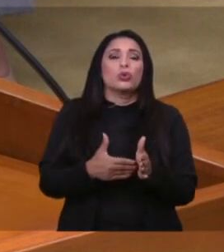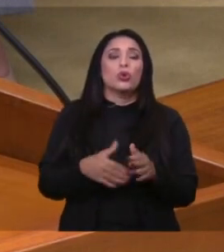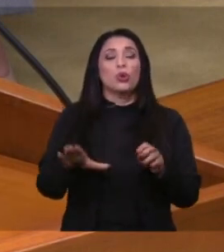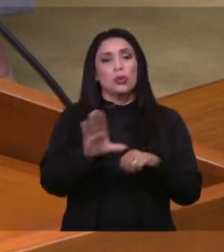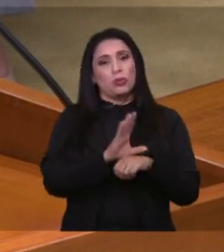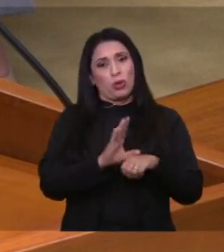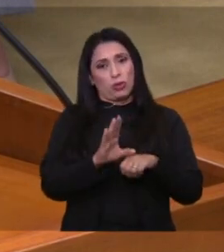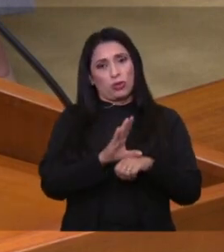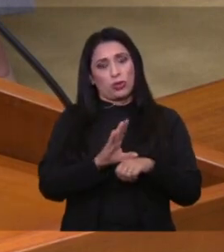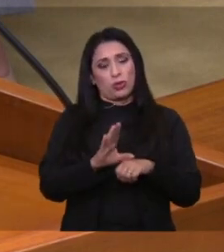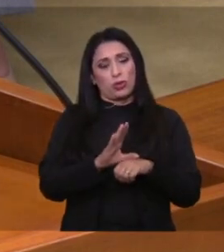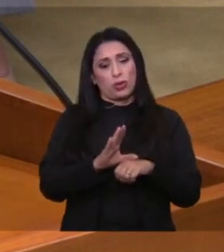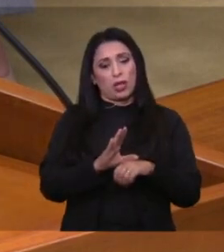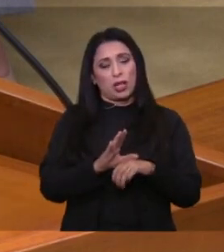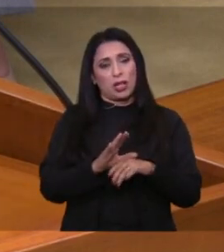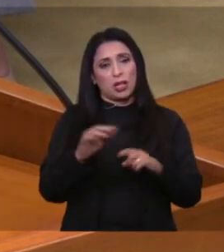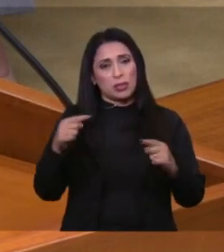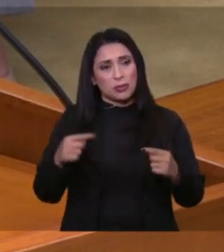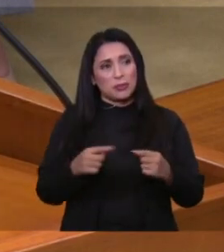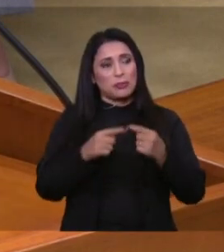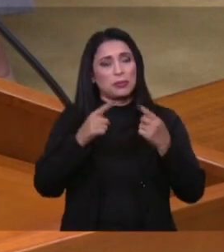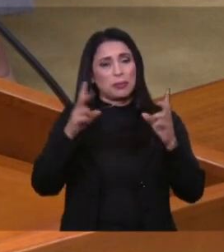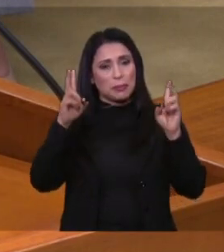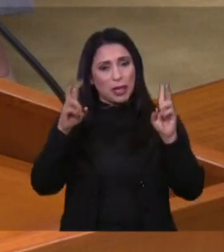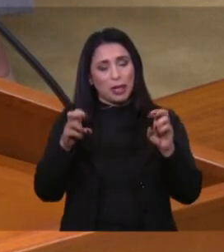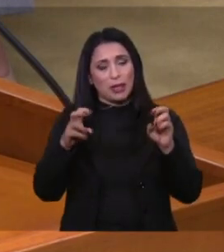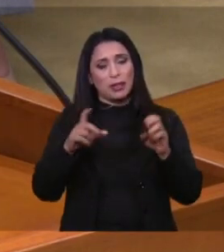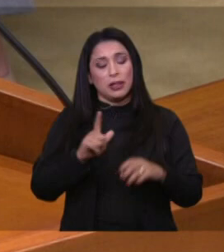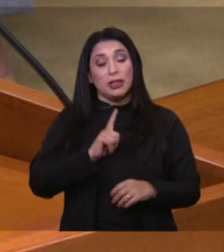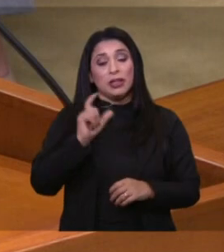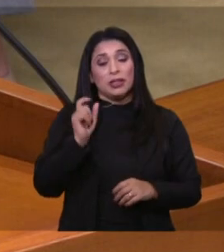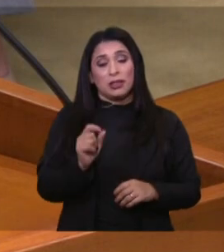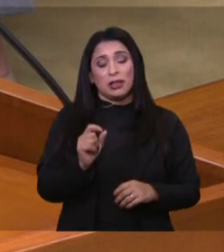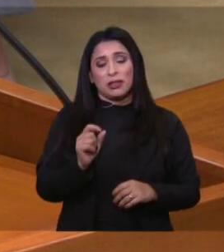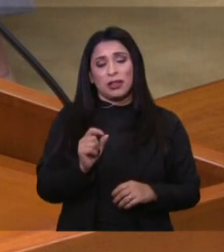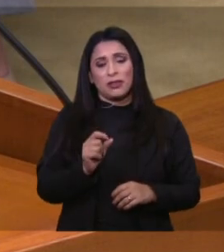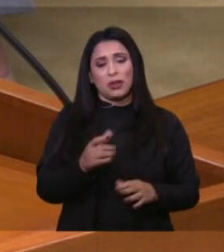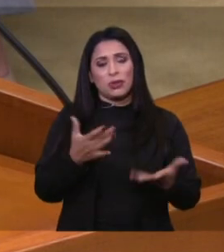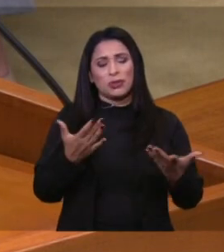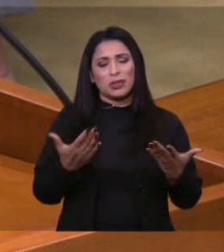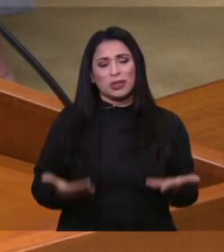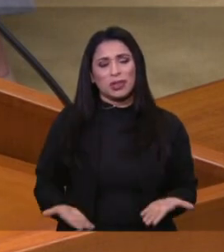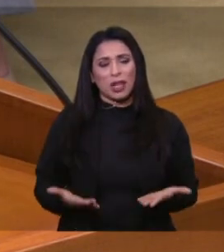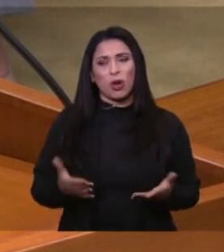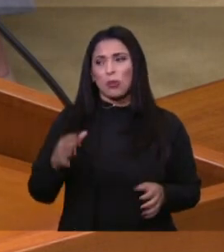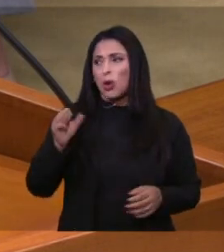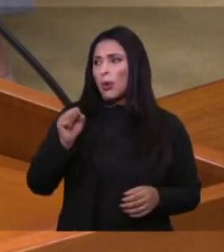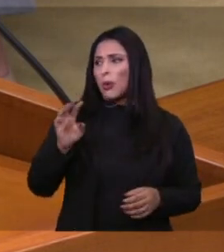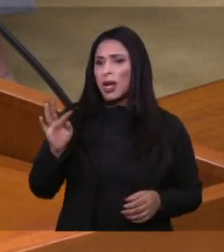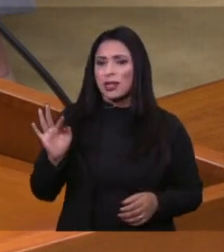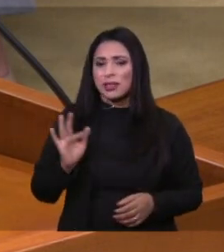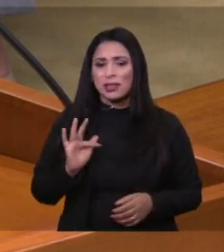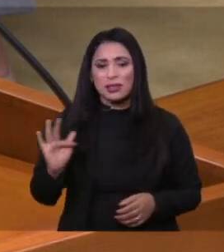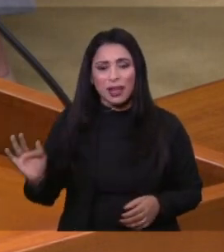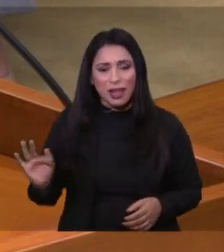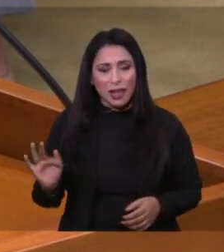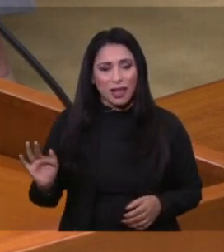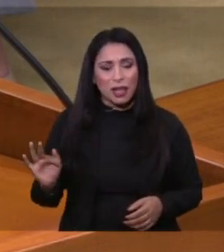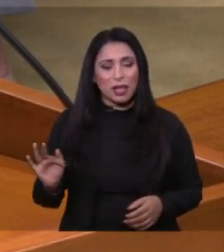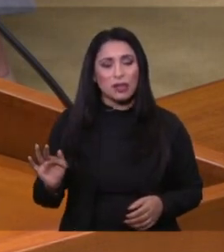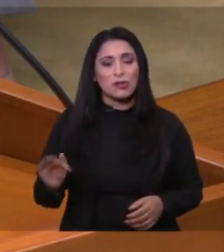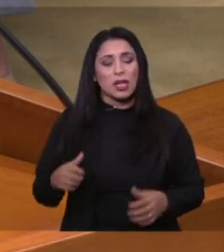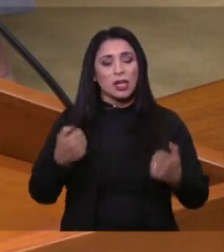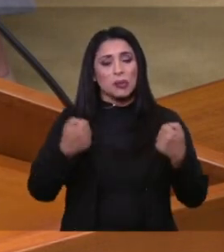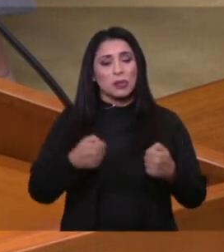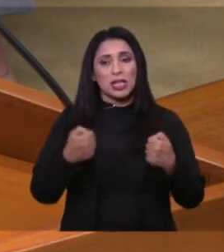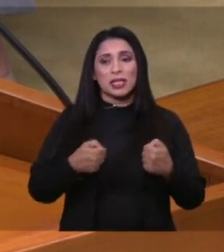pode estarem numa tão lamentável condição, vindo à Suprema Corte para convencer